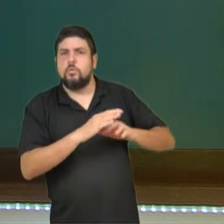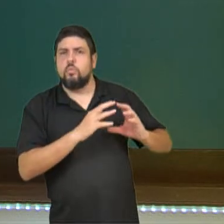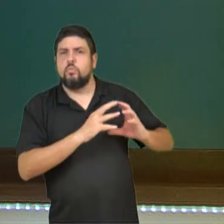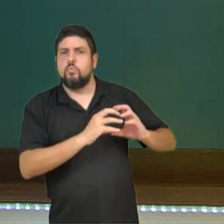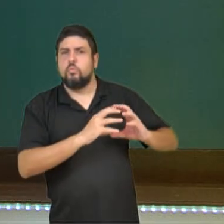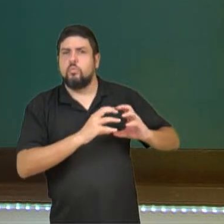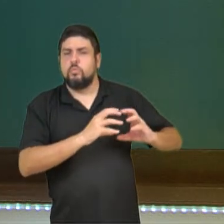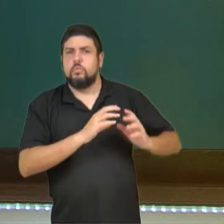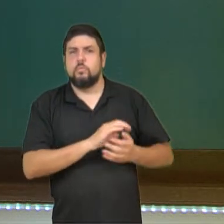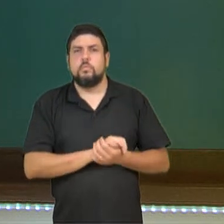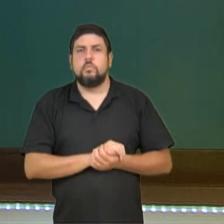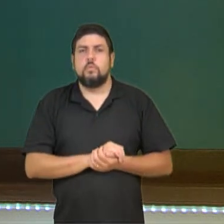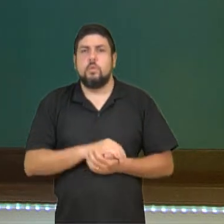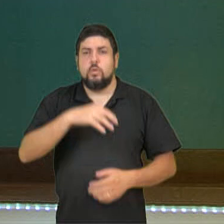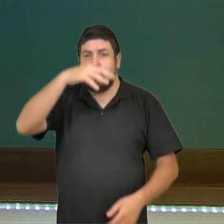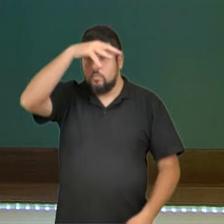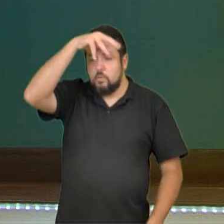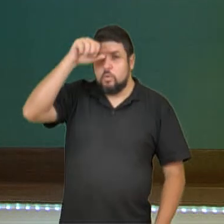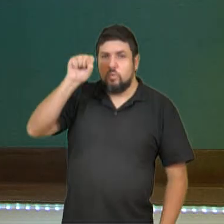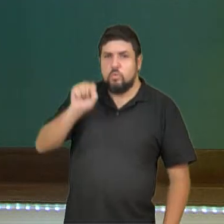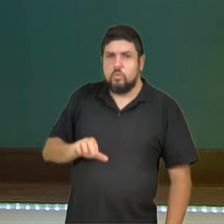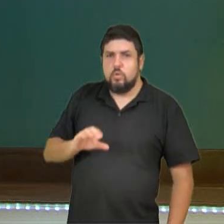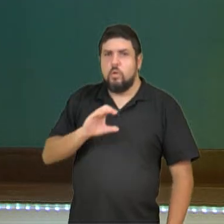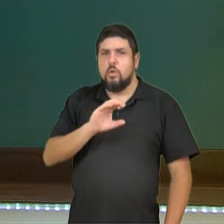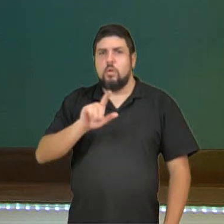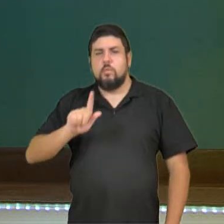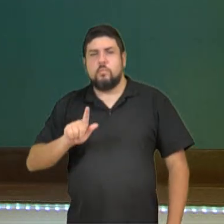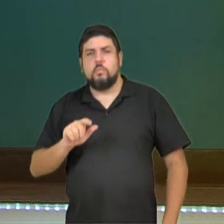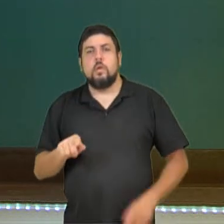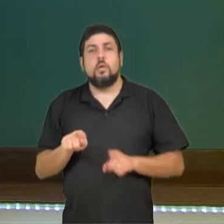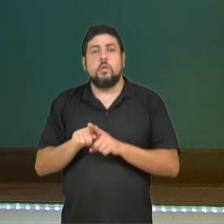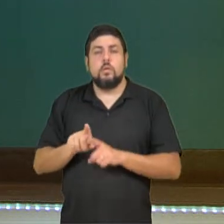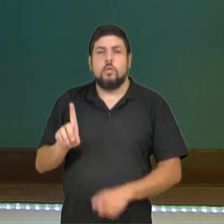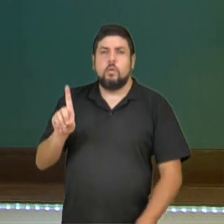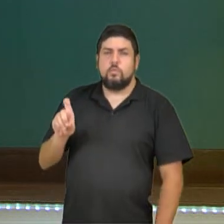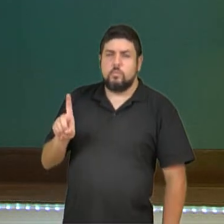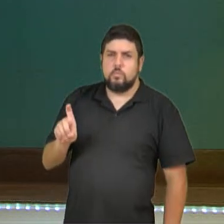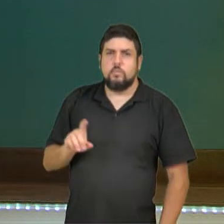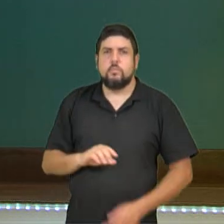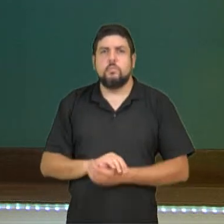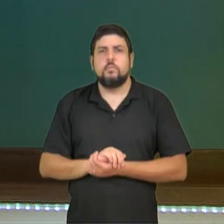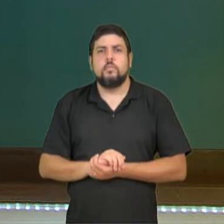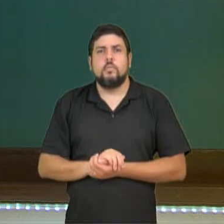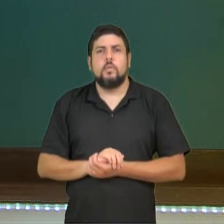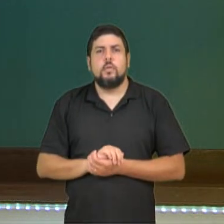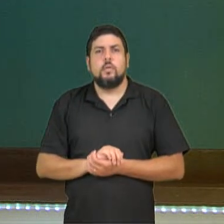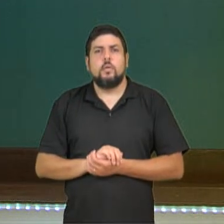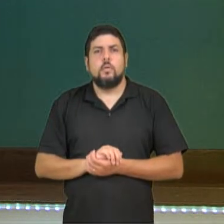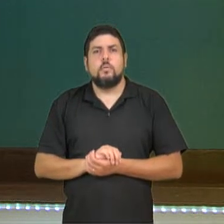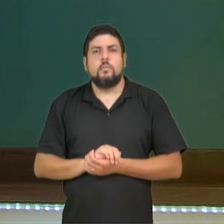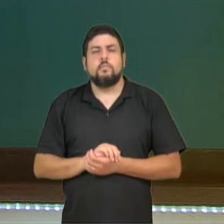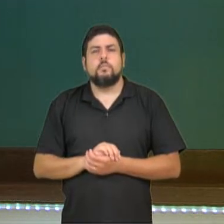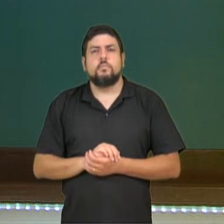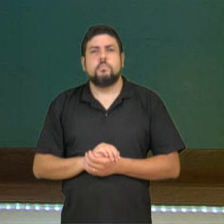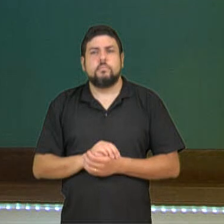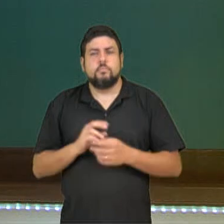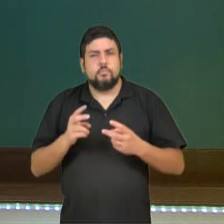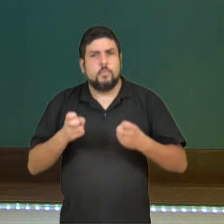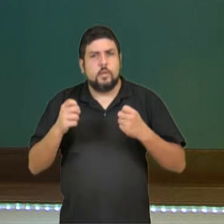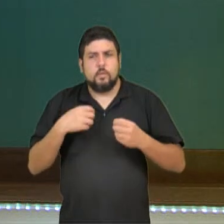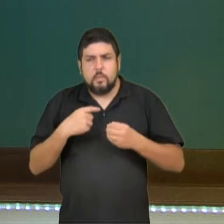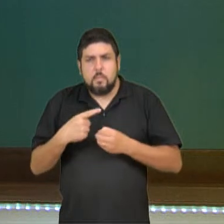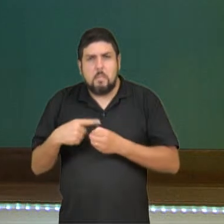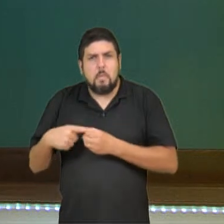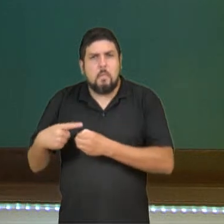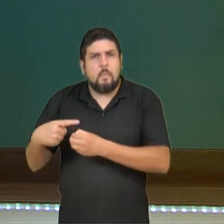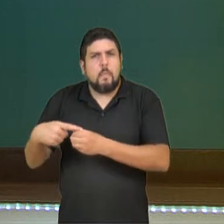E no Mato Grosso do Sul, Campo Grande e Dourados. Olha quanto lugar pratica o softball. E muitos nem sabiam da existência